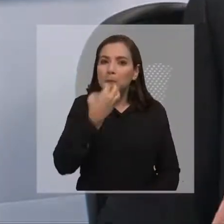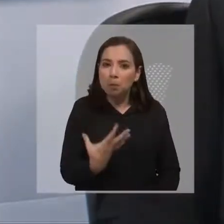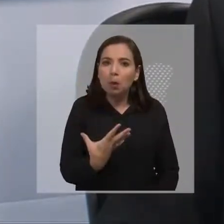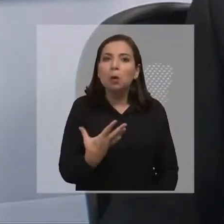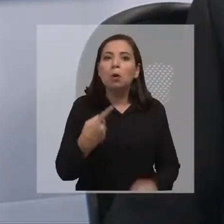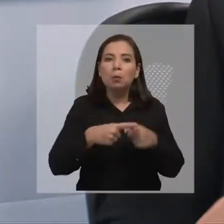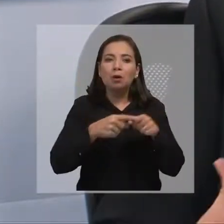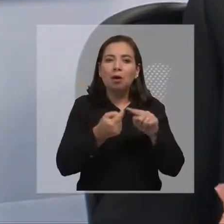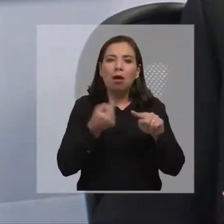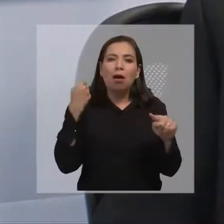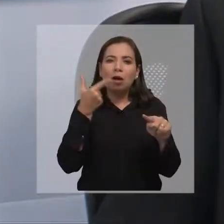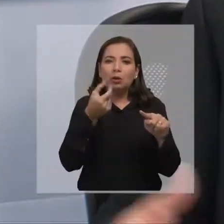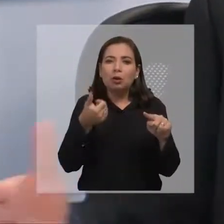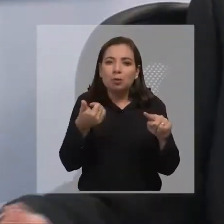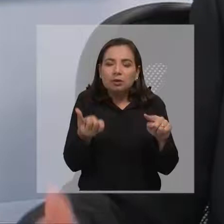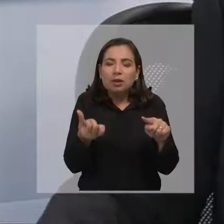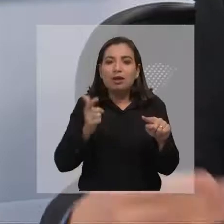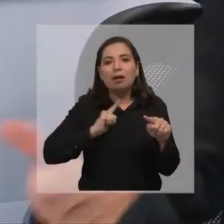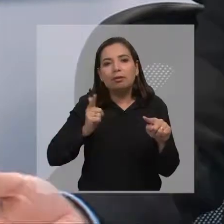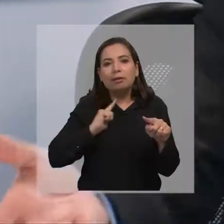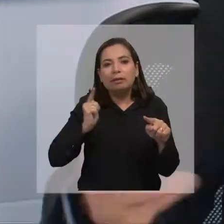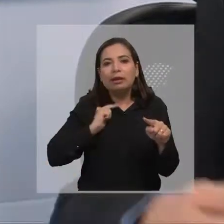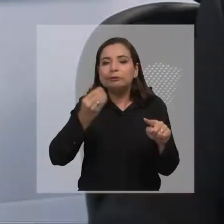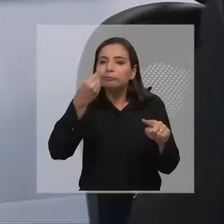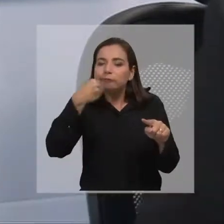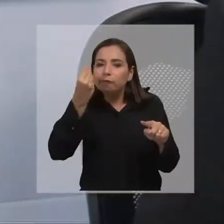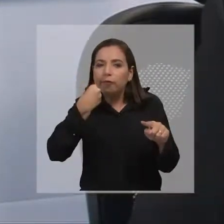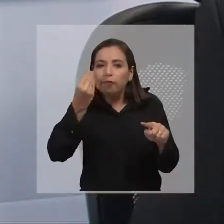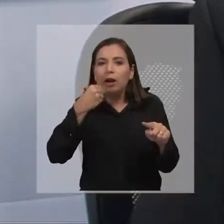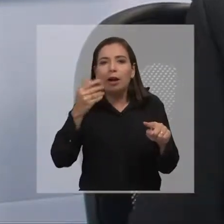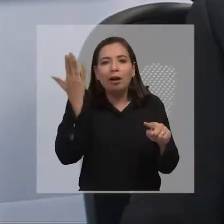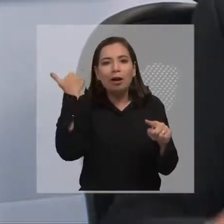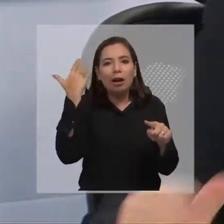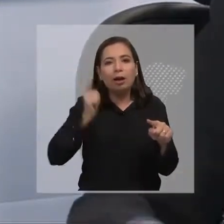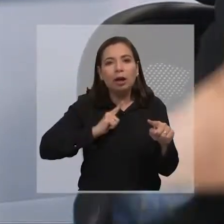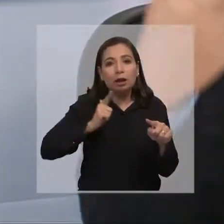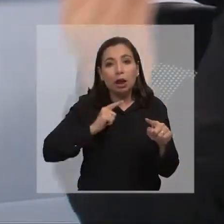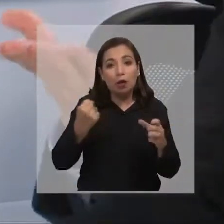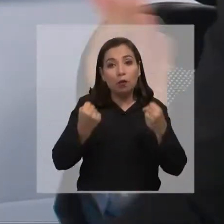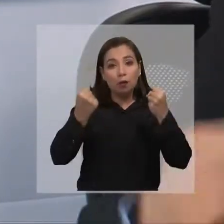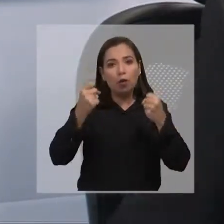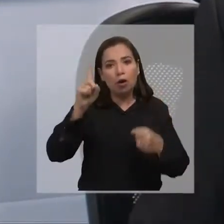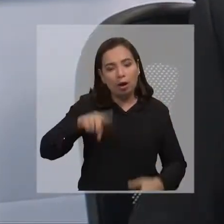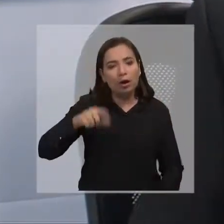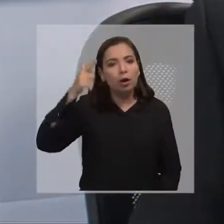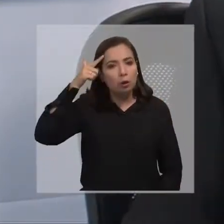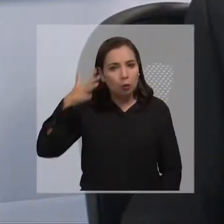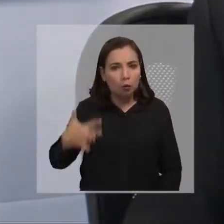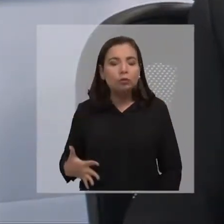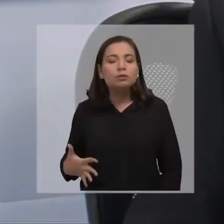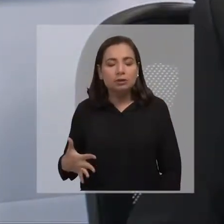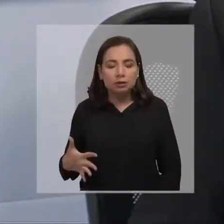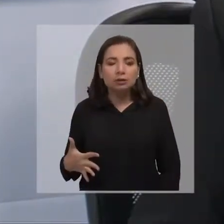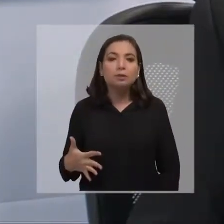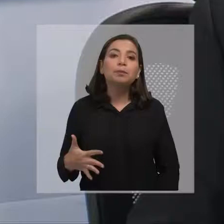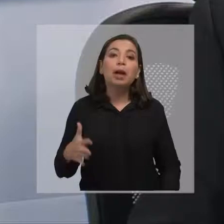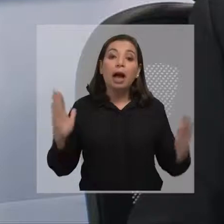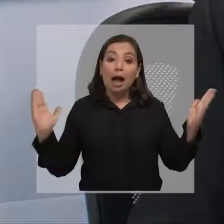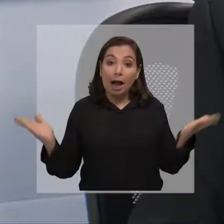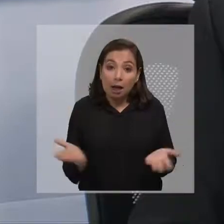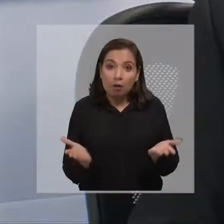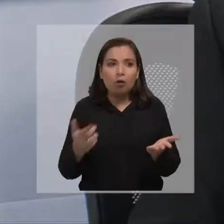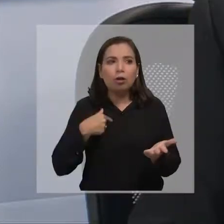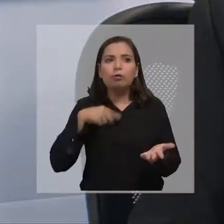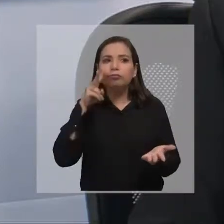literalmente ele ficou neutro no primeiro turno, porque o partido tinha uma candidata, que foi Luziane Miss, que não conseguiu ir ao segundo turno, e agora, na